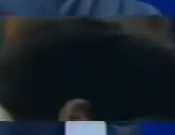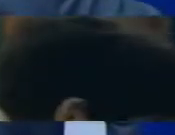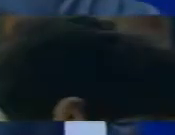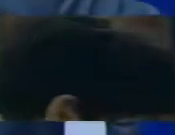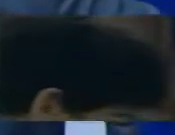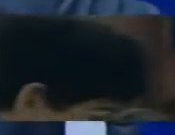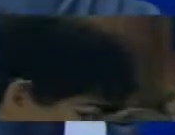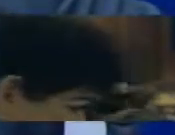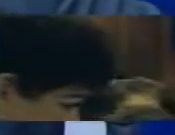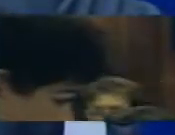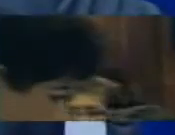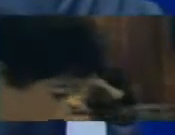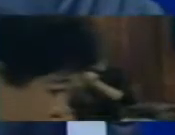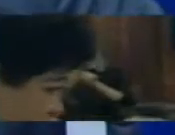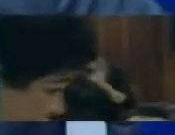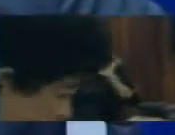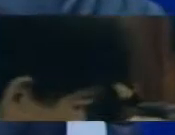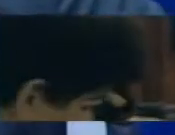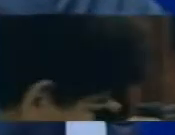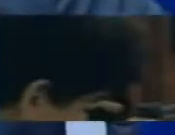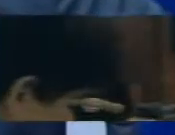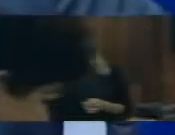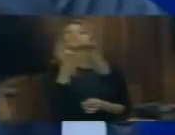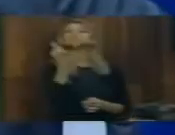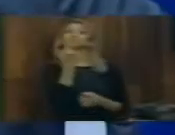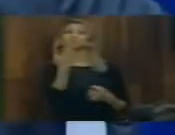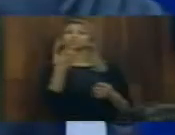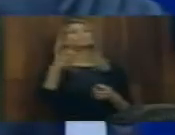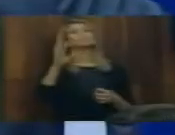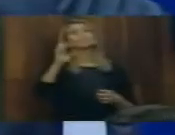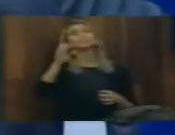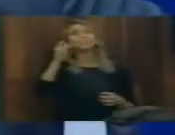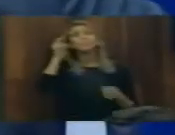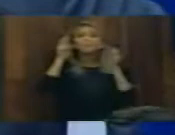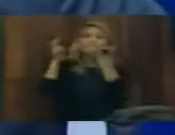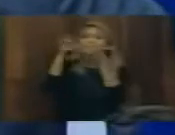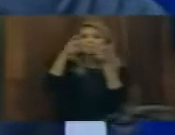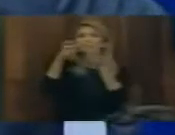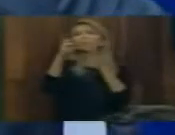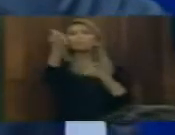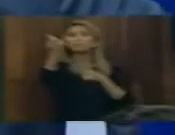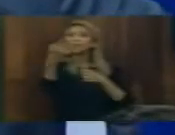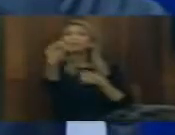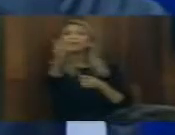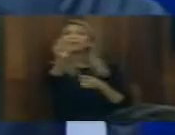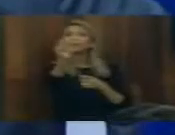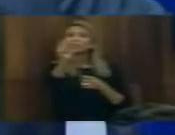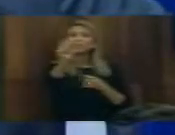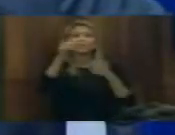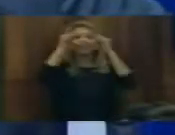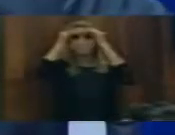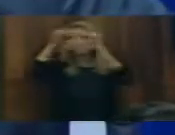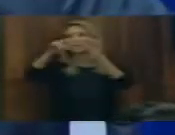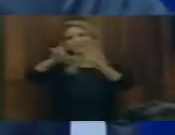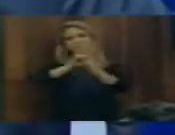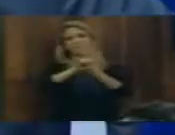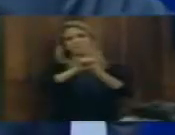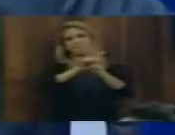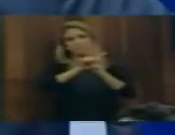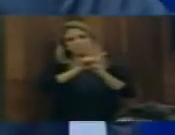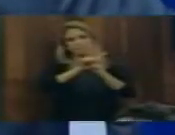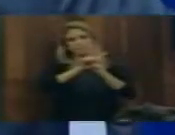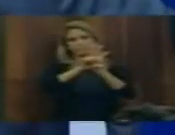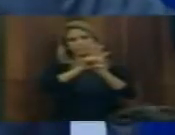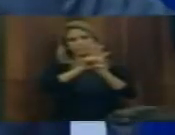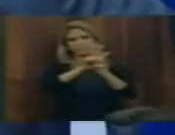nossa saúde. Então, vocês nada mais querem, é somente o cumprimento da lei. Mas eu fico triste que eu